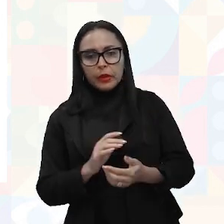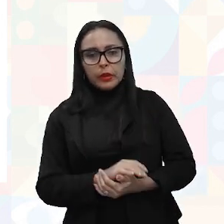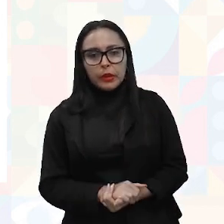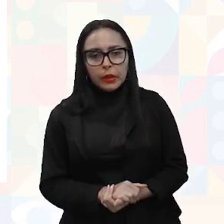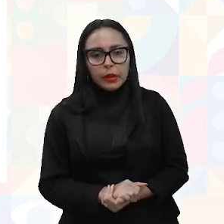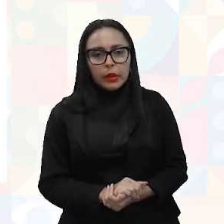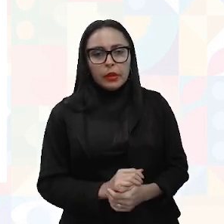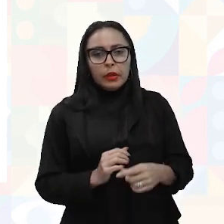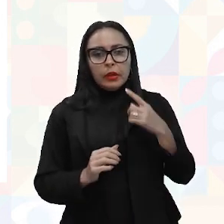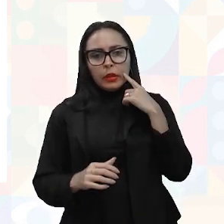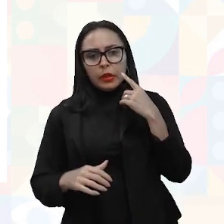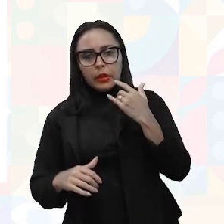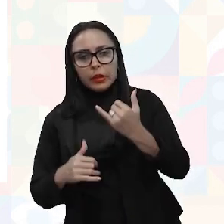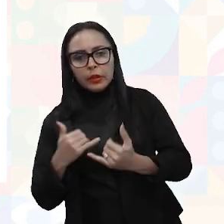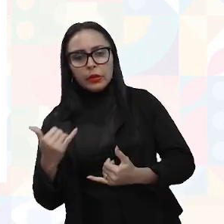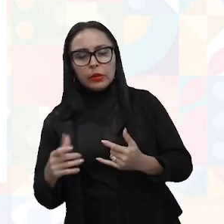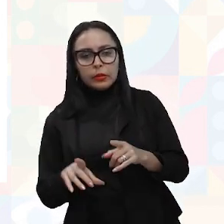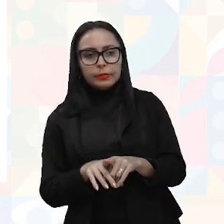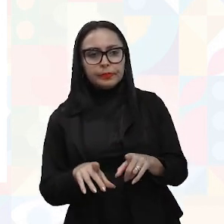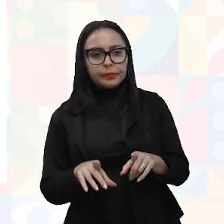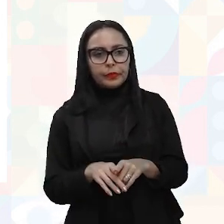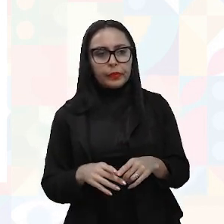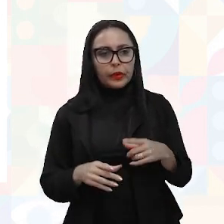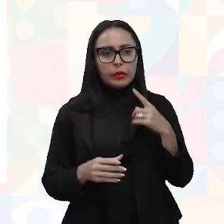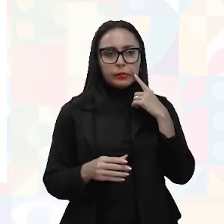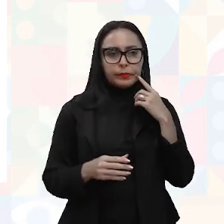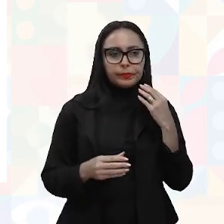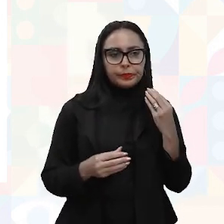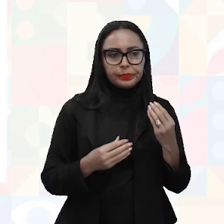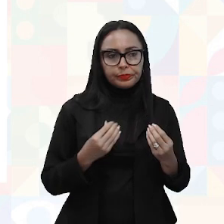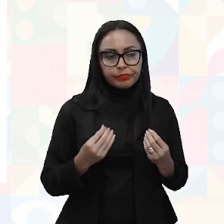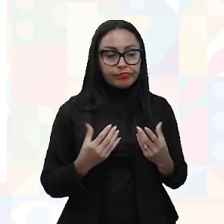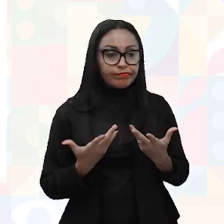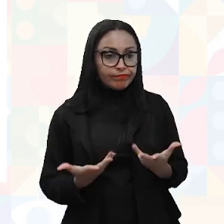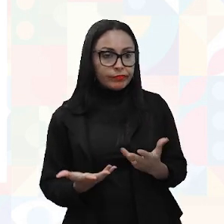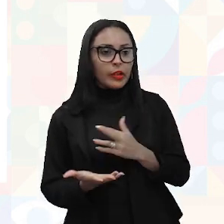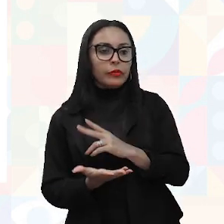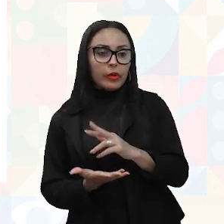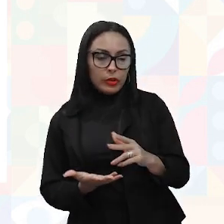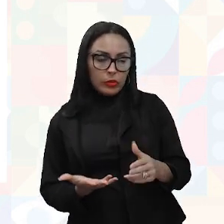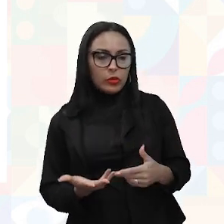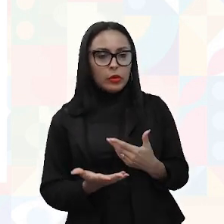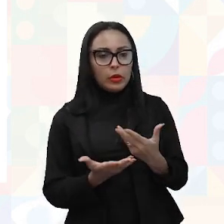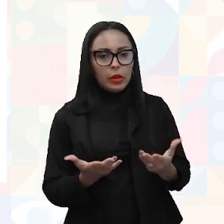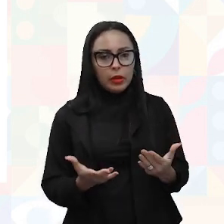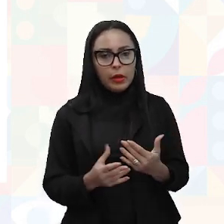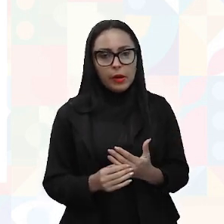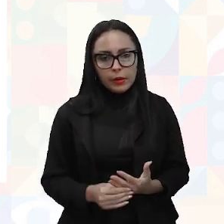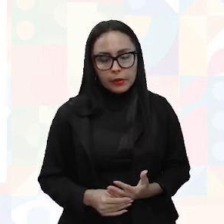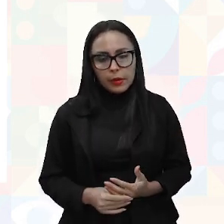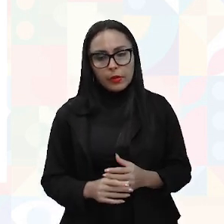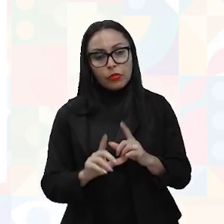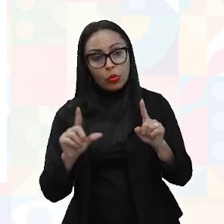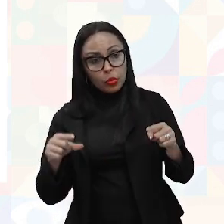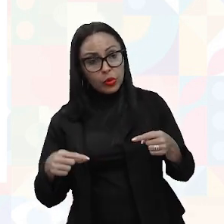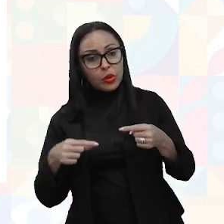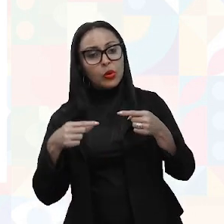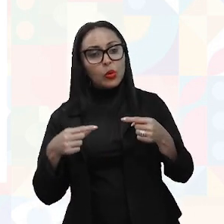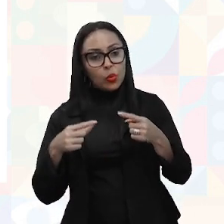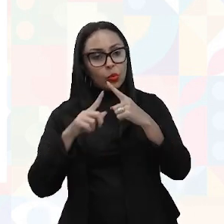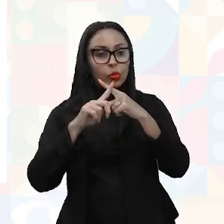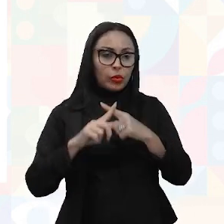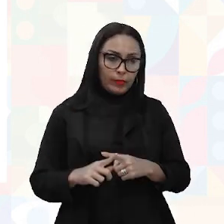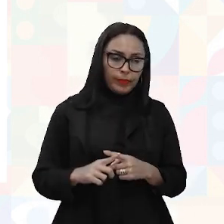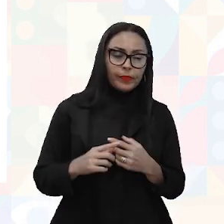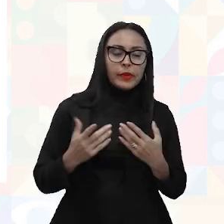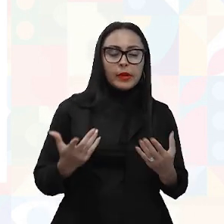Evil, jogos como Silent Hill, jogos como, enfim, vários, o próprio Mortal Kombat, que é um jogo de luta, mas que tem uma história.